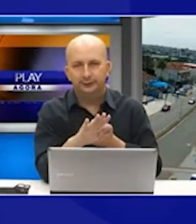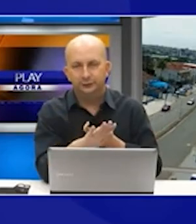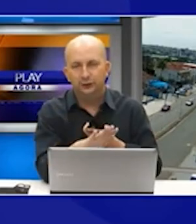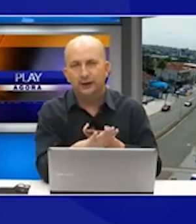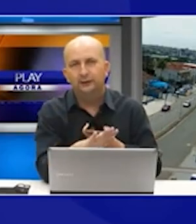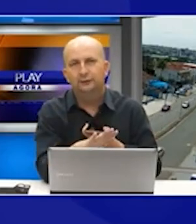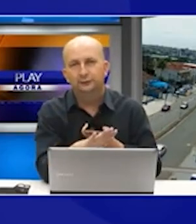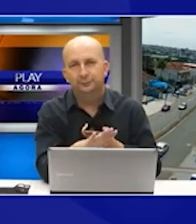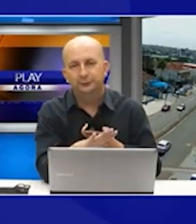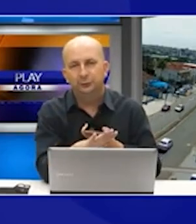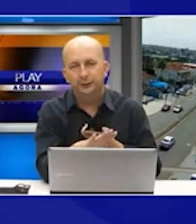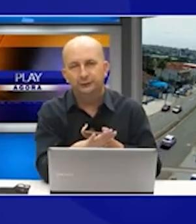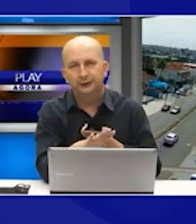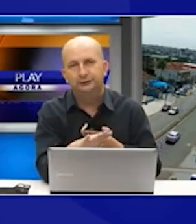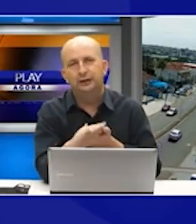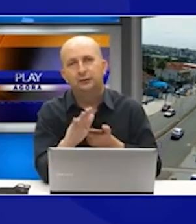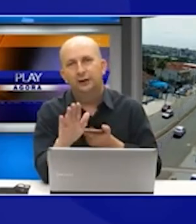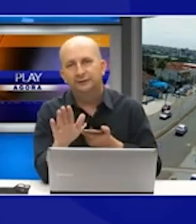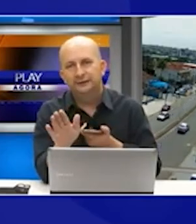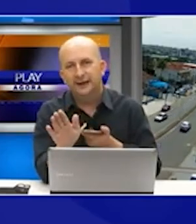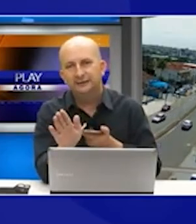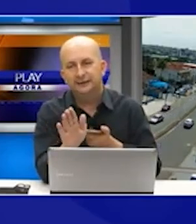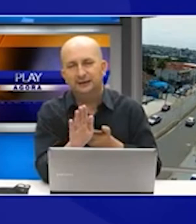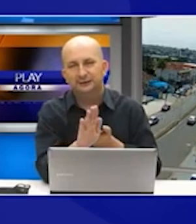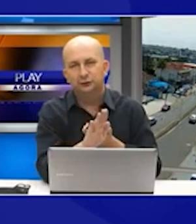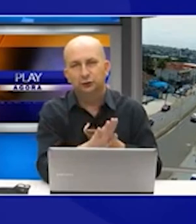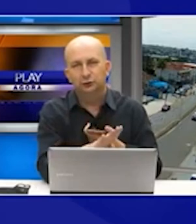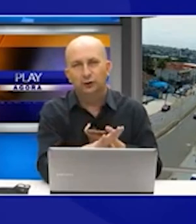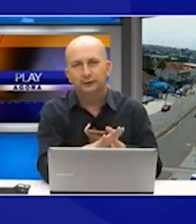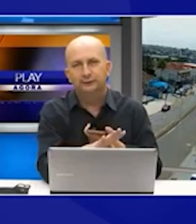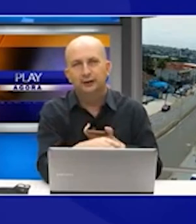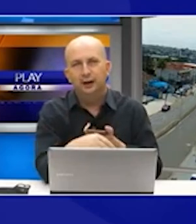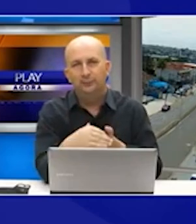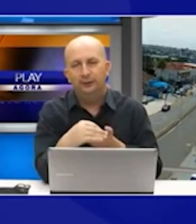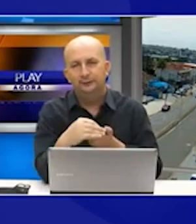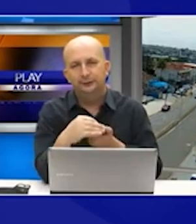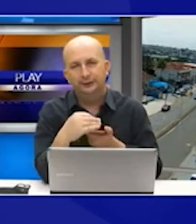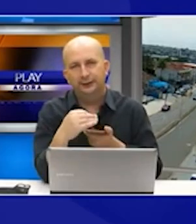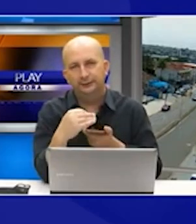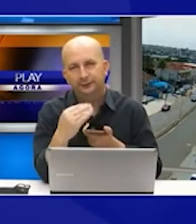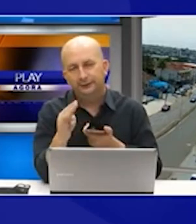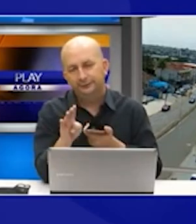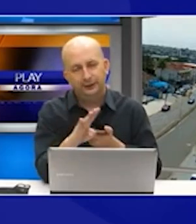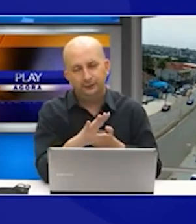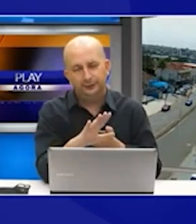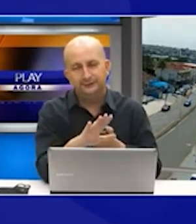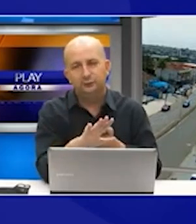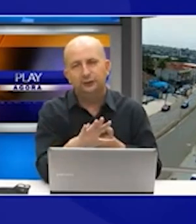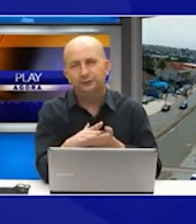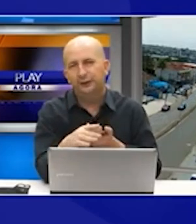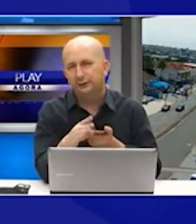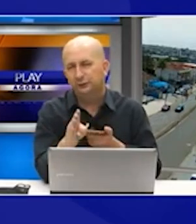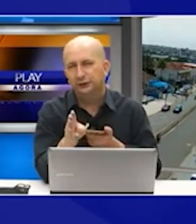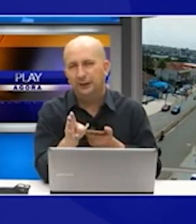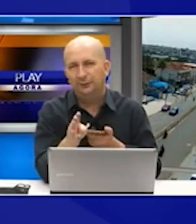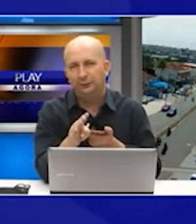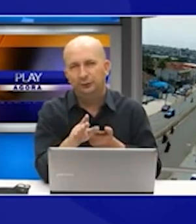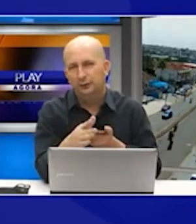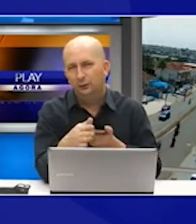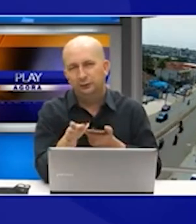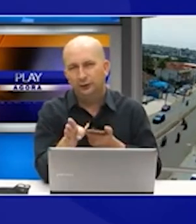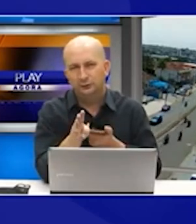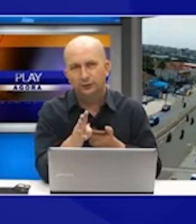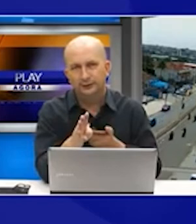horas, esse horário que você passou para a gente, das 10 às 18 horas, vai na segunda-feira e no